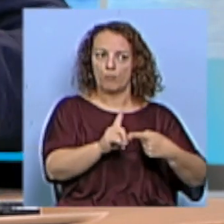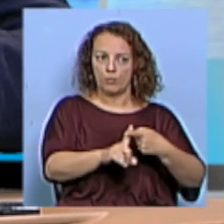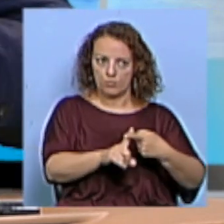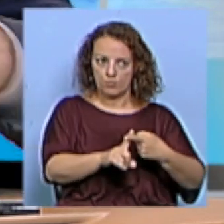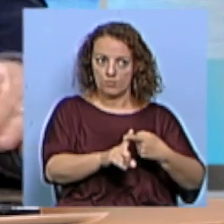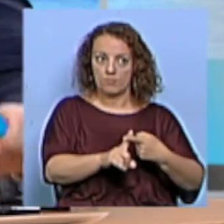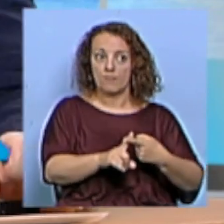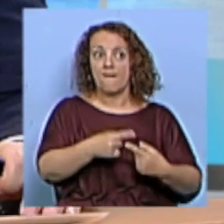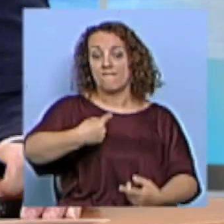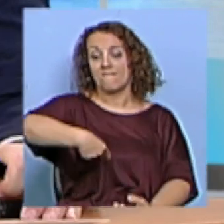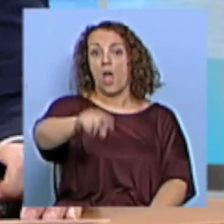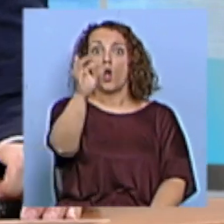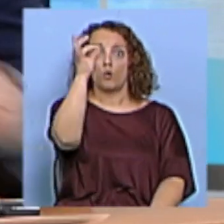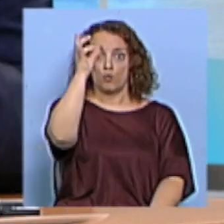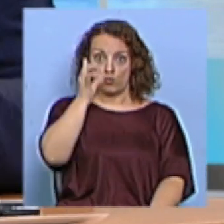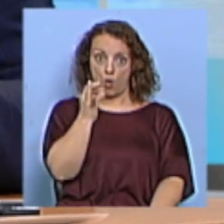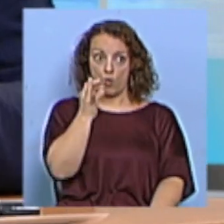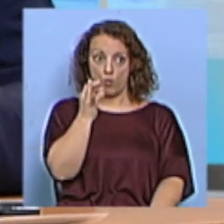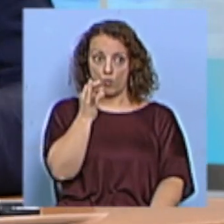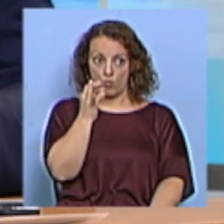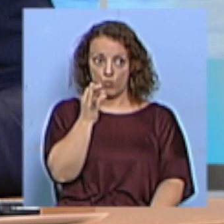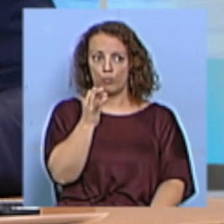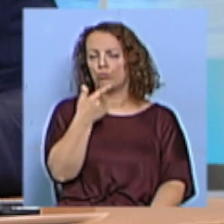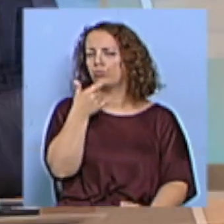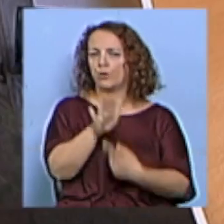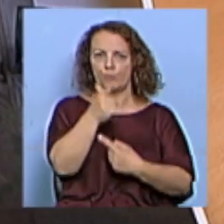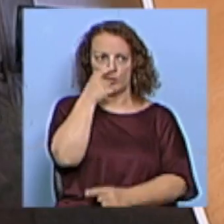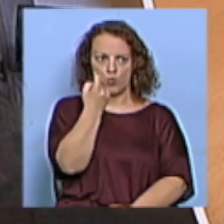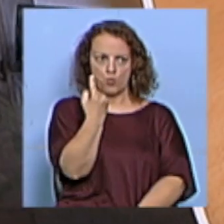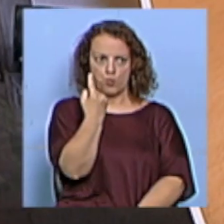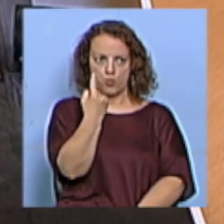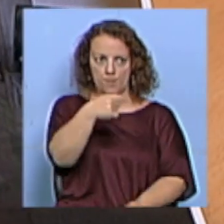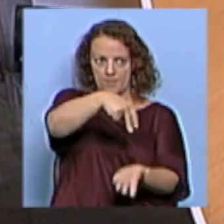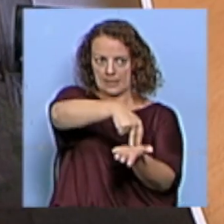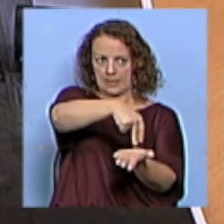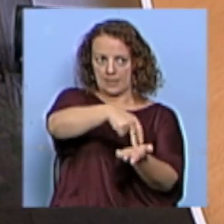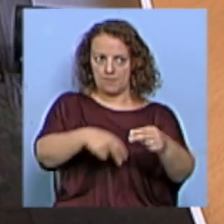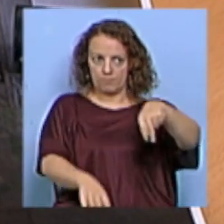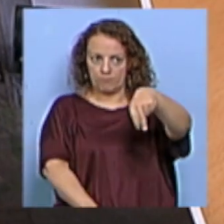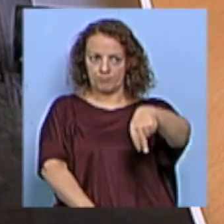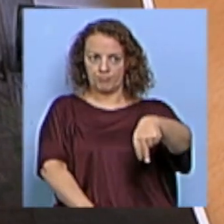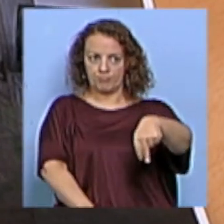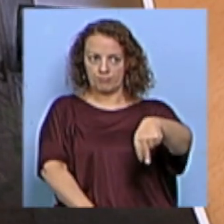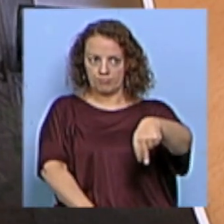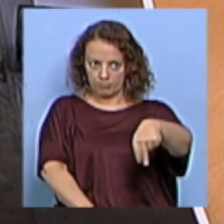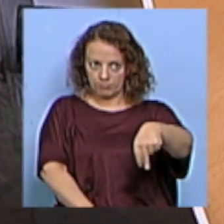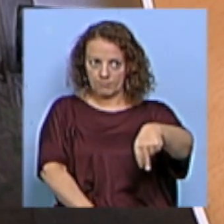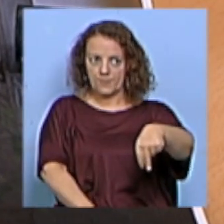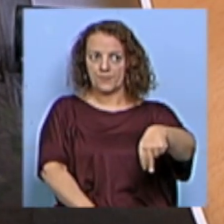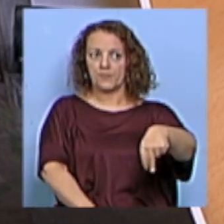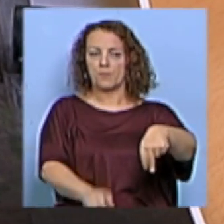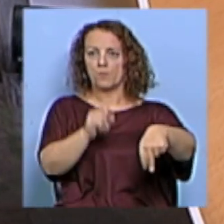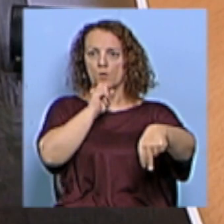comunhão, haver alguém que oriente aqui e faça uma fila,